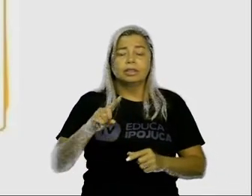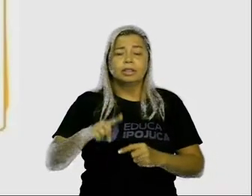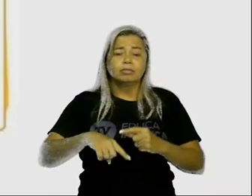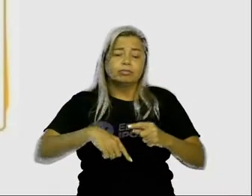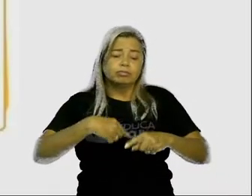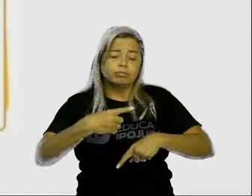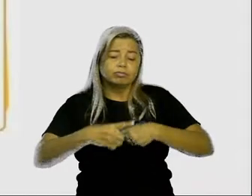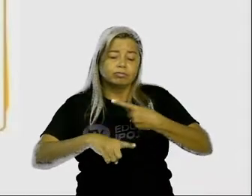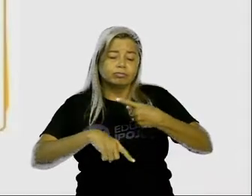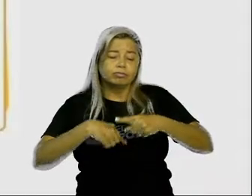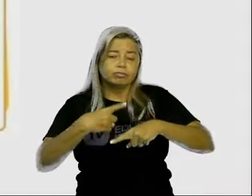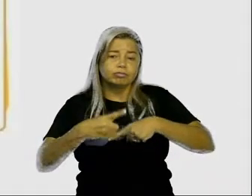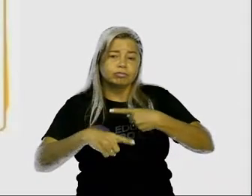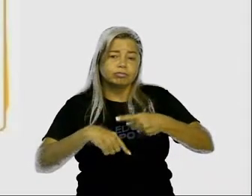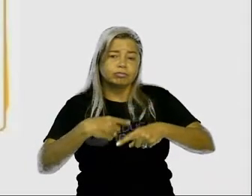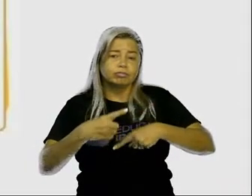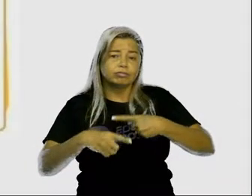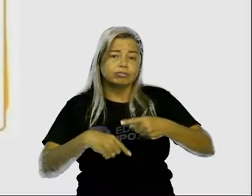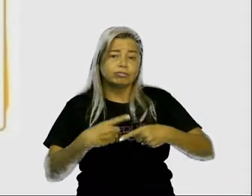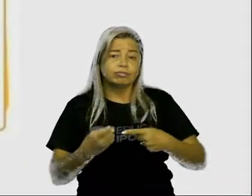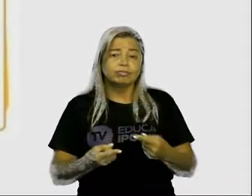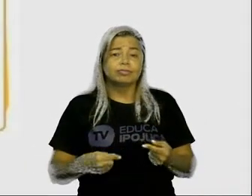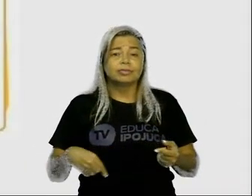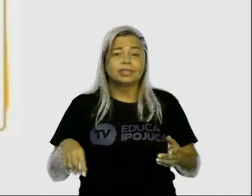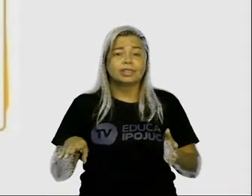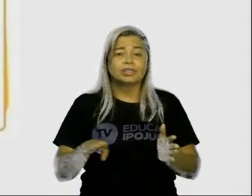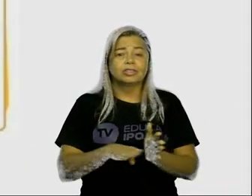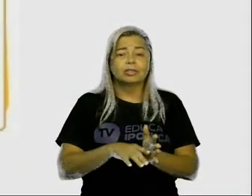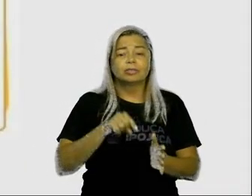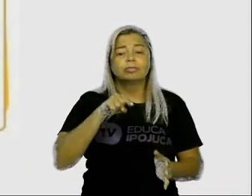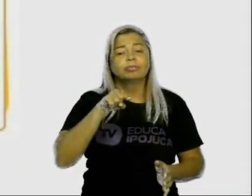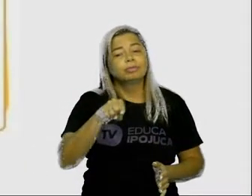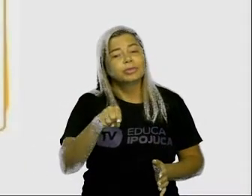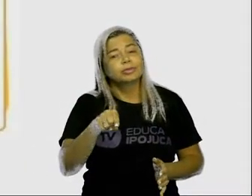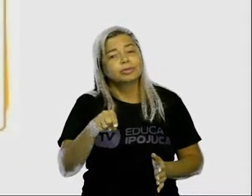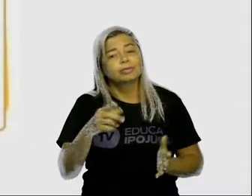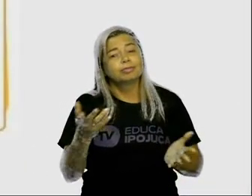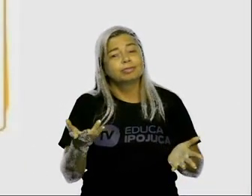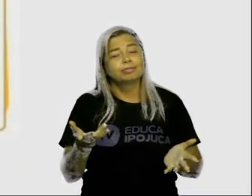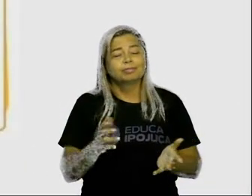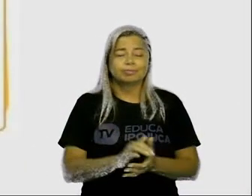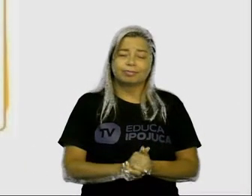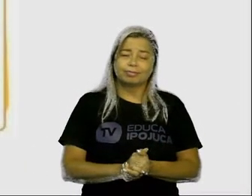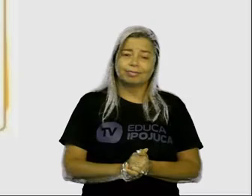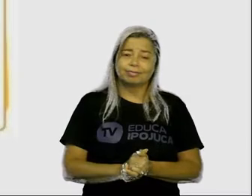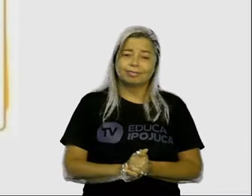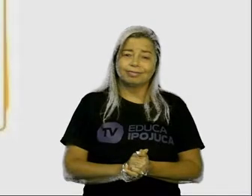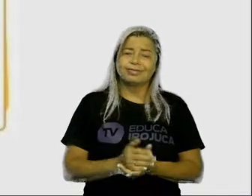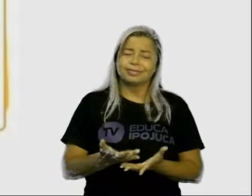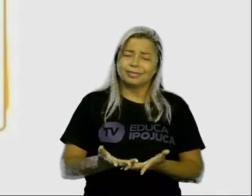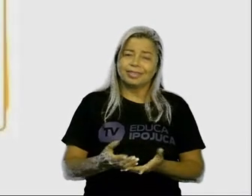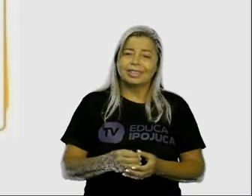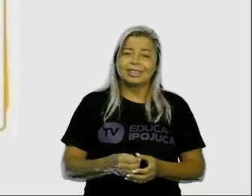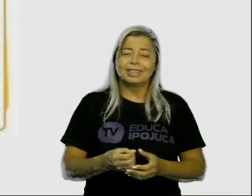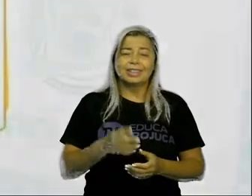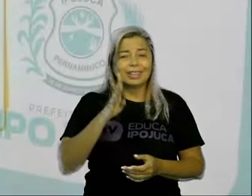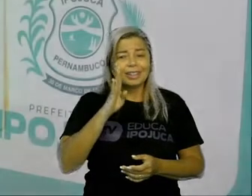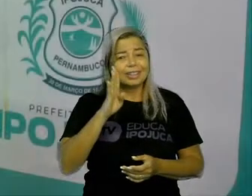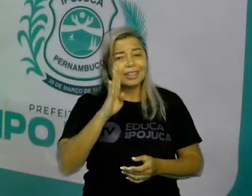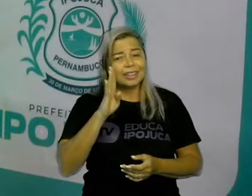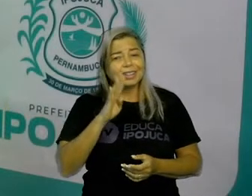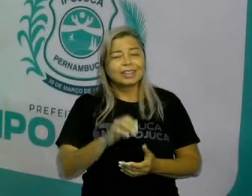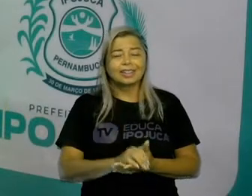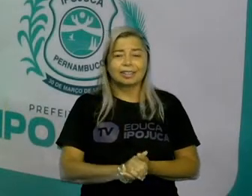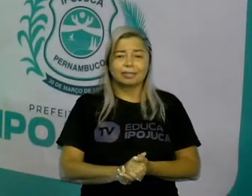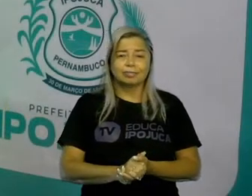enrolou, enrolou até o ponto final. Dormiu e ponto. Olha que interessante, não é? Imagine